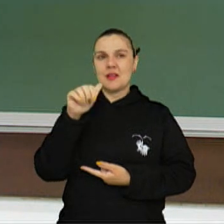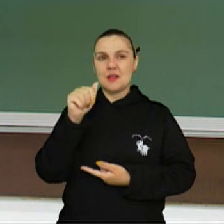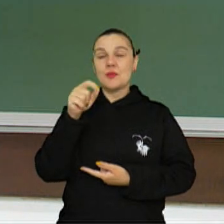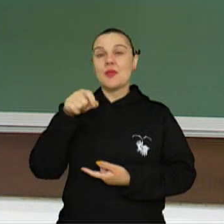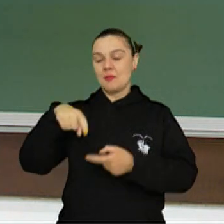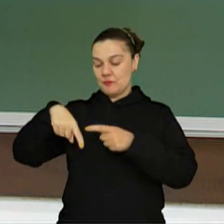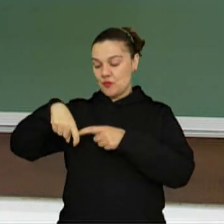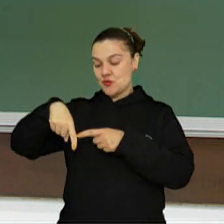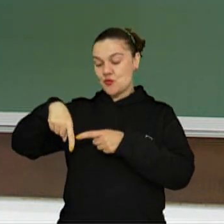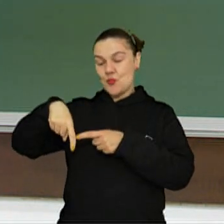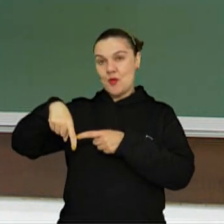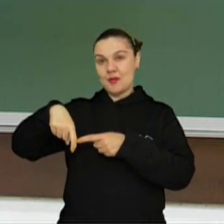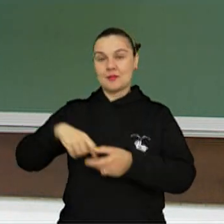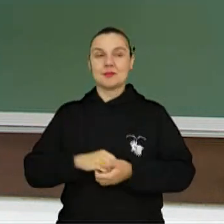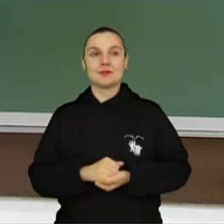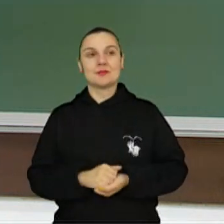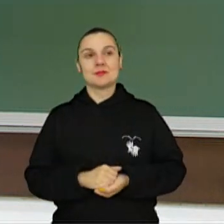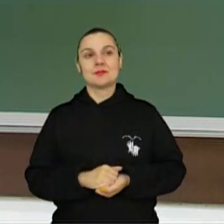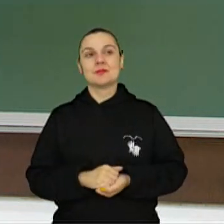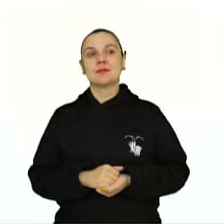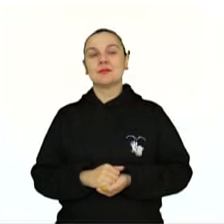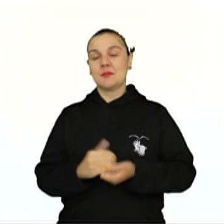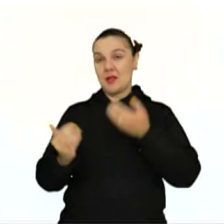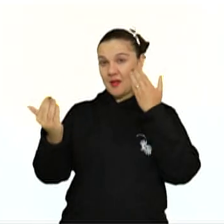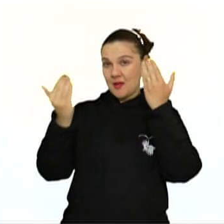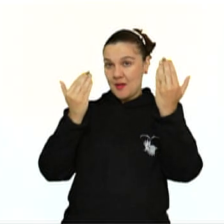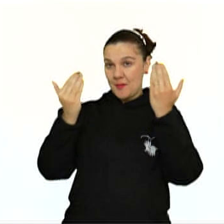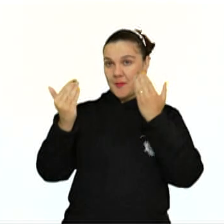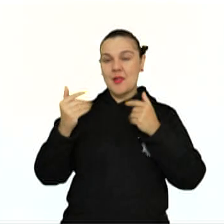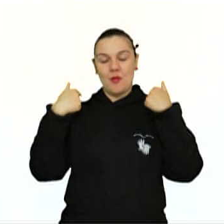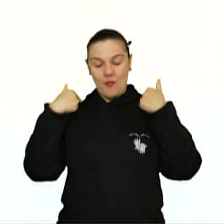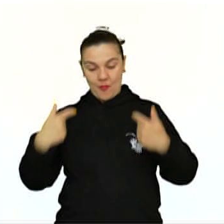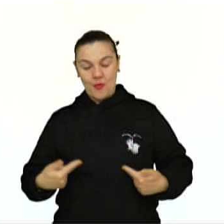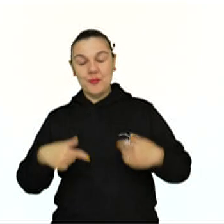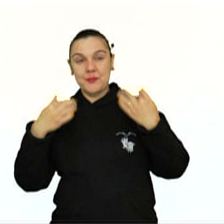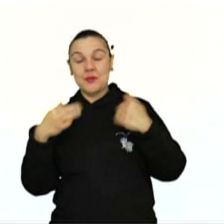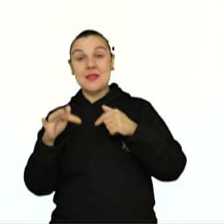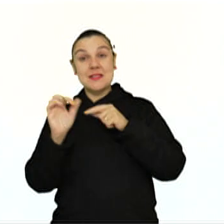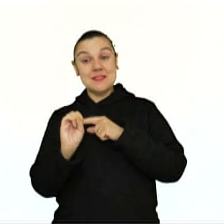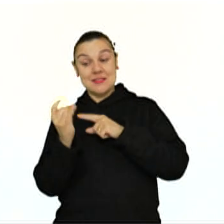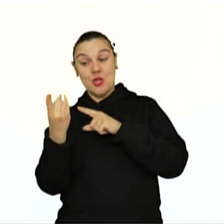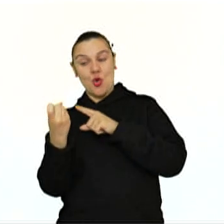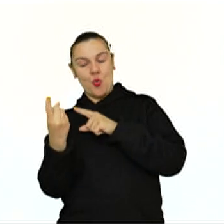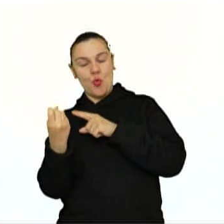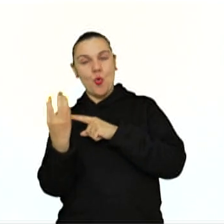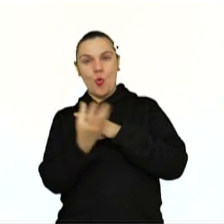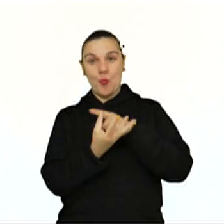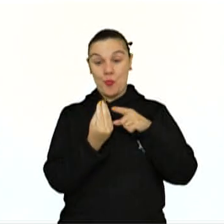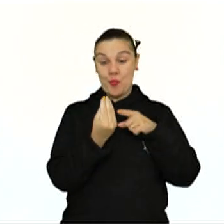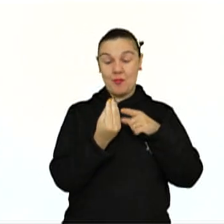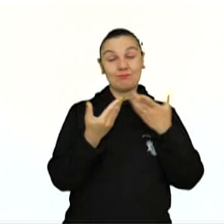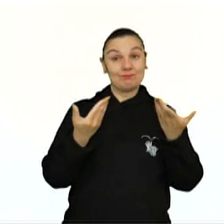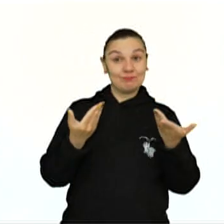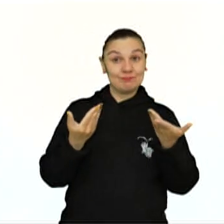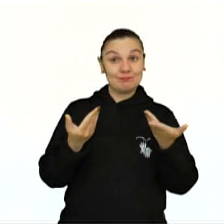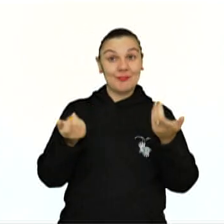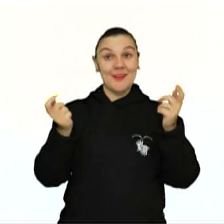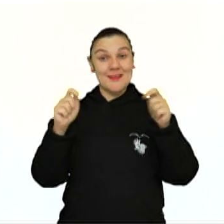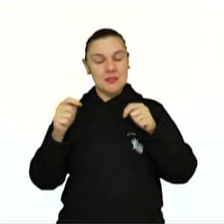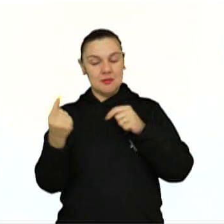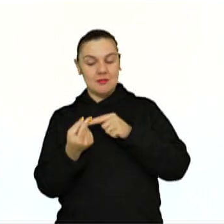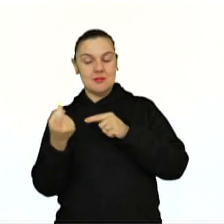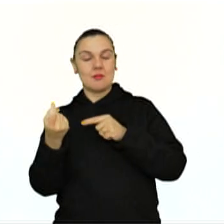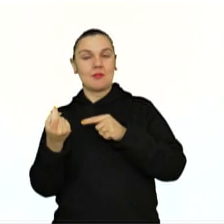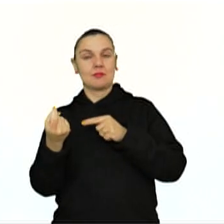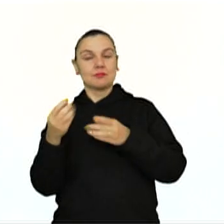Os joelhos, certo? Então, analisem aí a parte do corpo humano, se ela está no singular ou se ela está no plural. Se ela estiver no